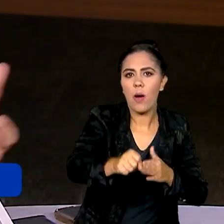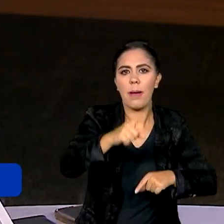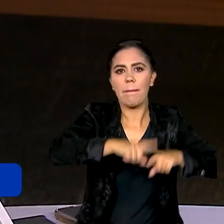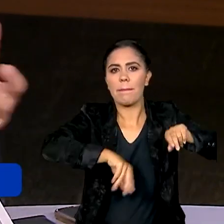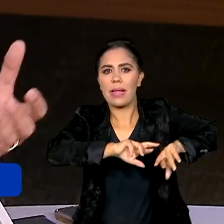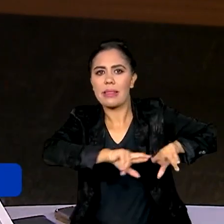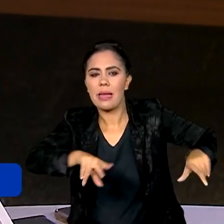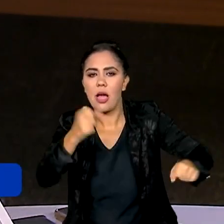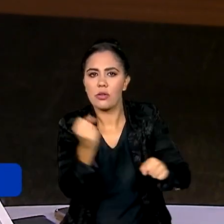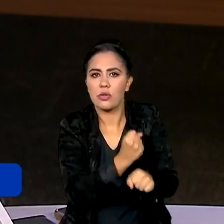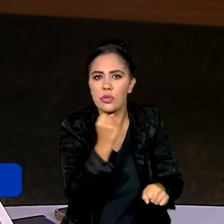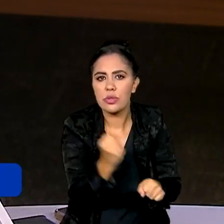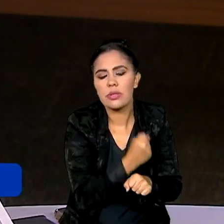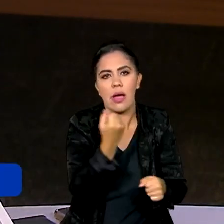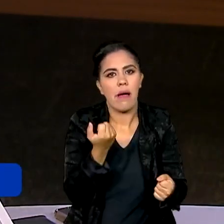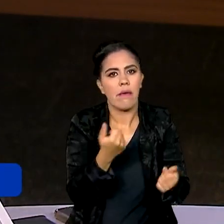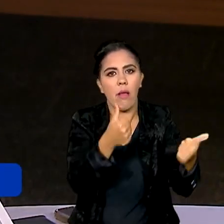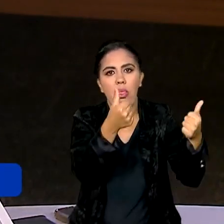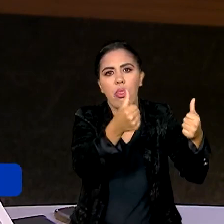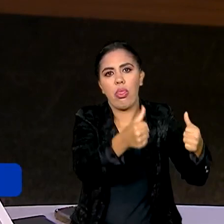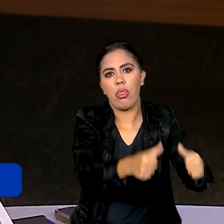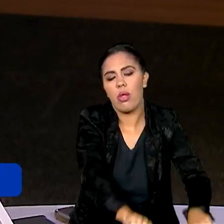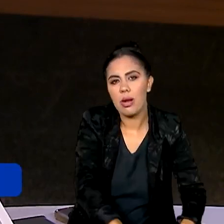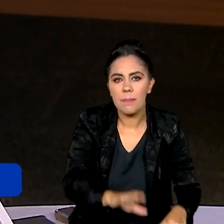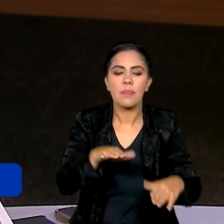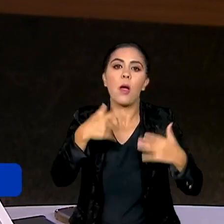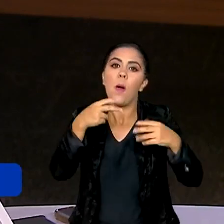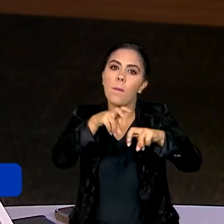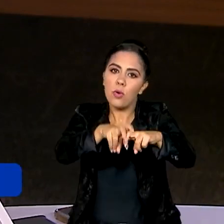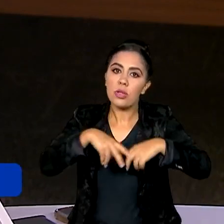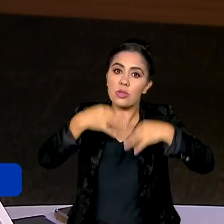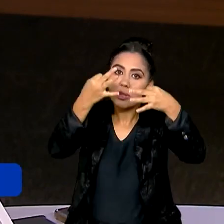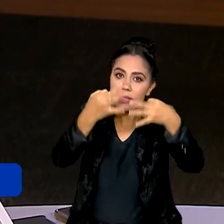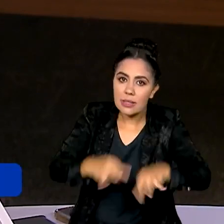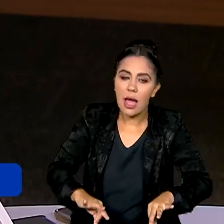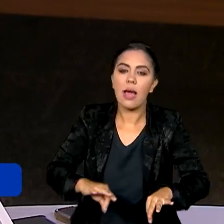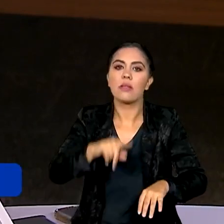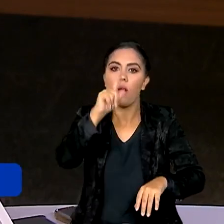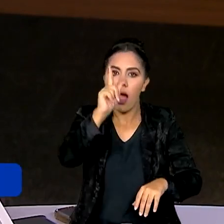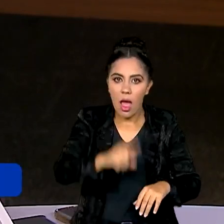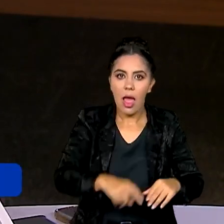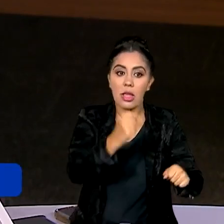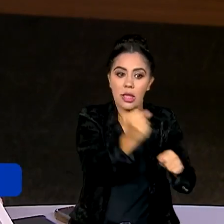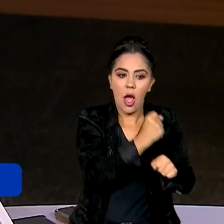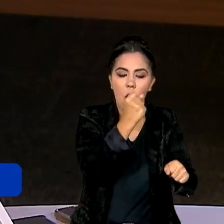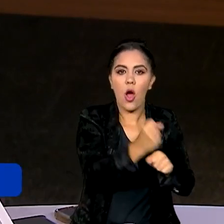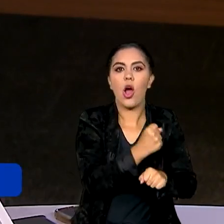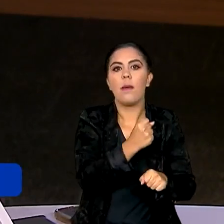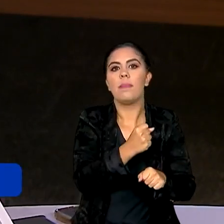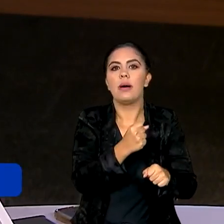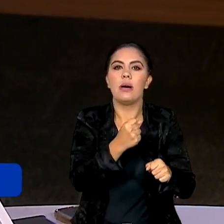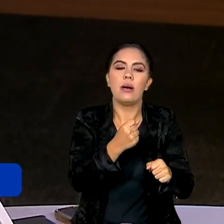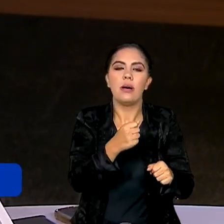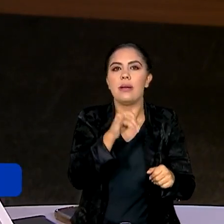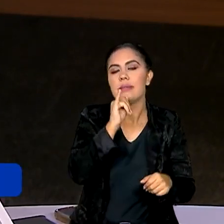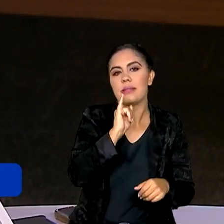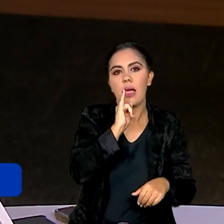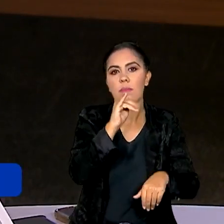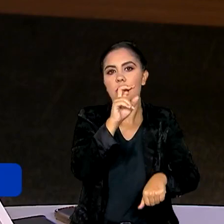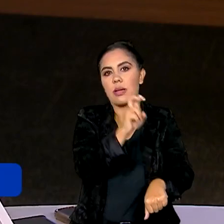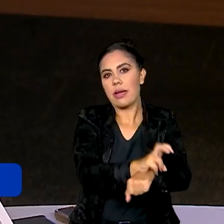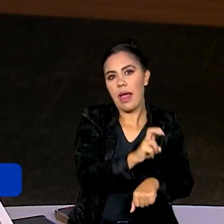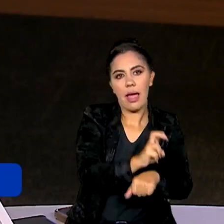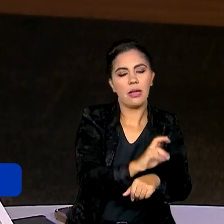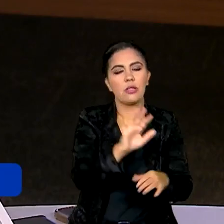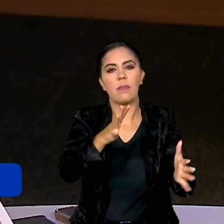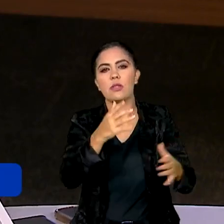acaba ficando mais caro, e por isso o ideal é que a obra acabe num tempo curto, em geral uma creche, uma escola, uma policlínica,